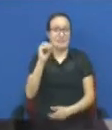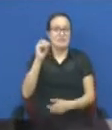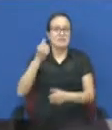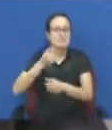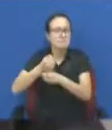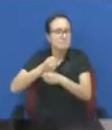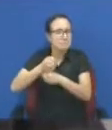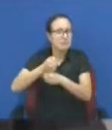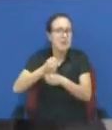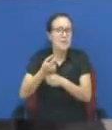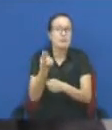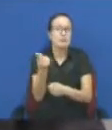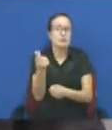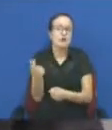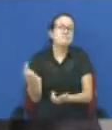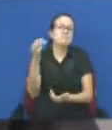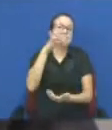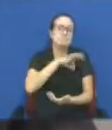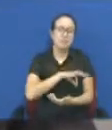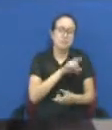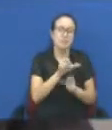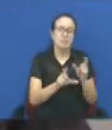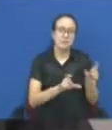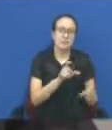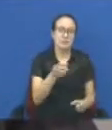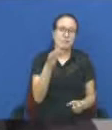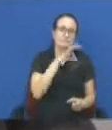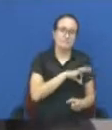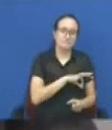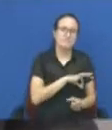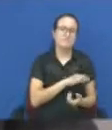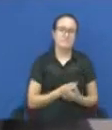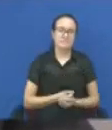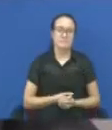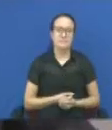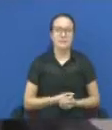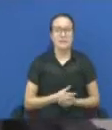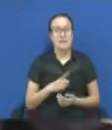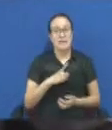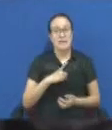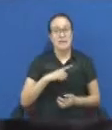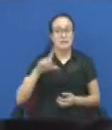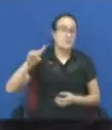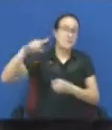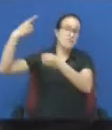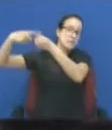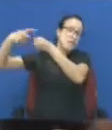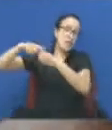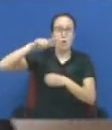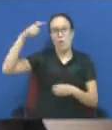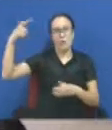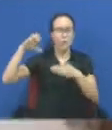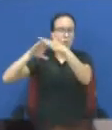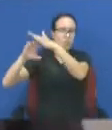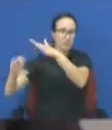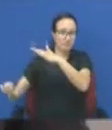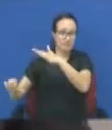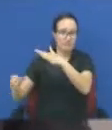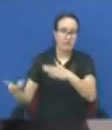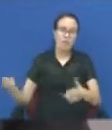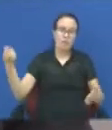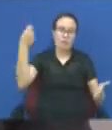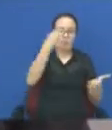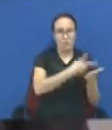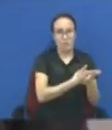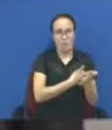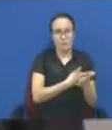teve uma empresa de Rio Claro, de ônibus, que comprou aquela empresa, comprou o parque, alugou, enfim, os